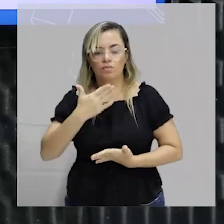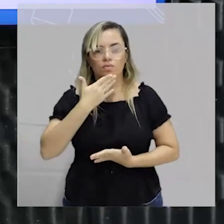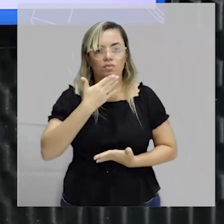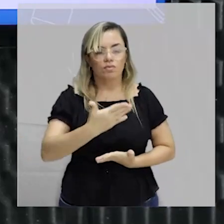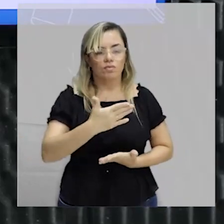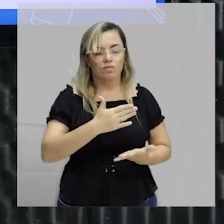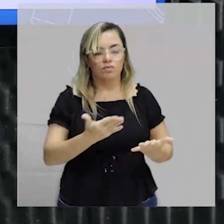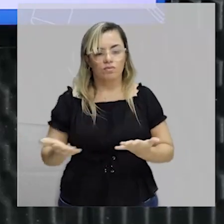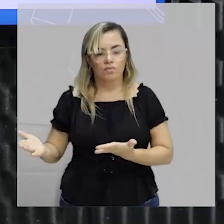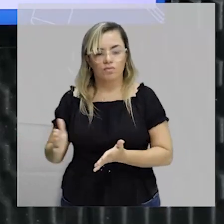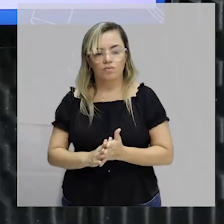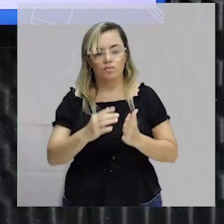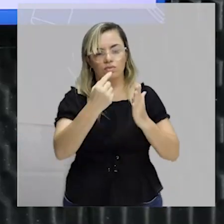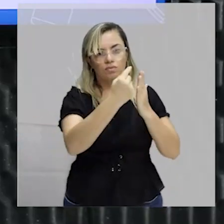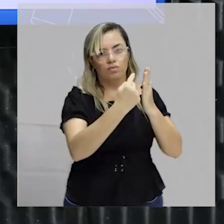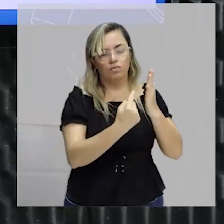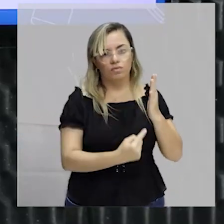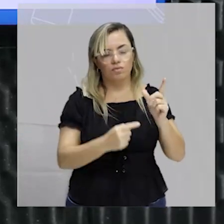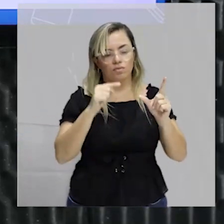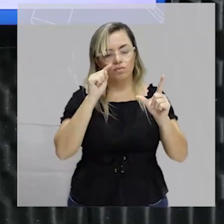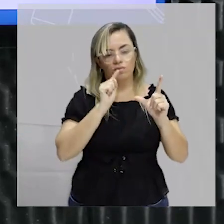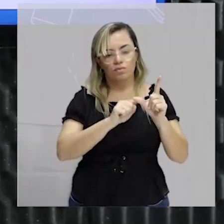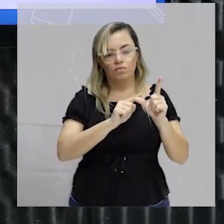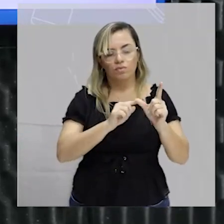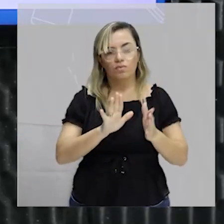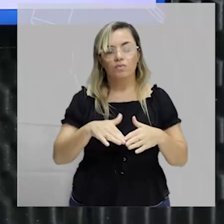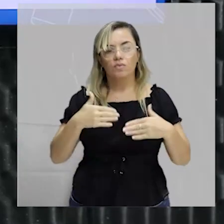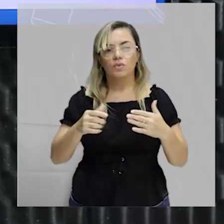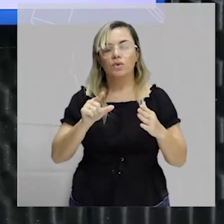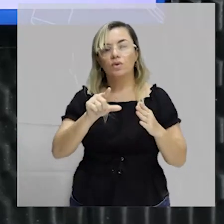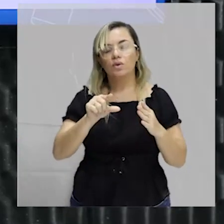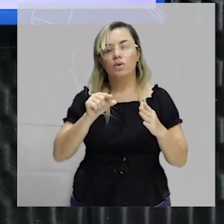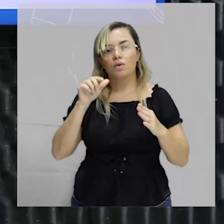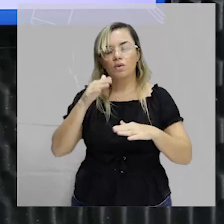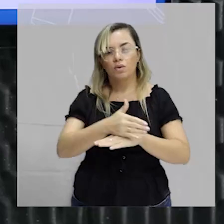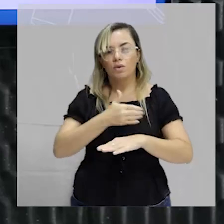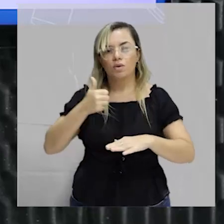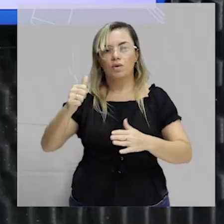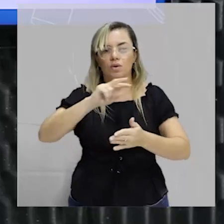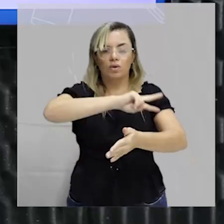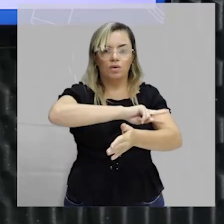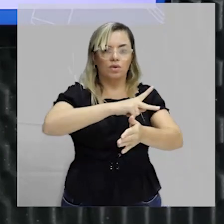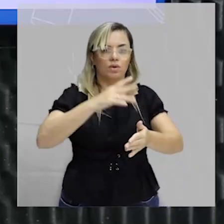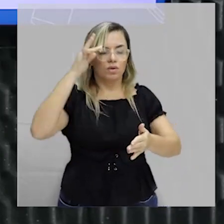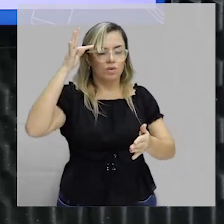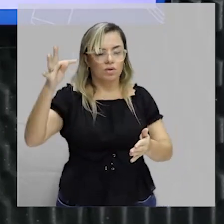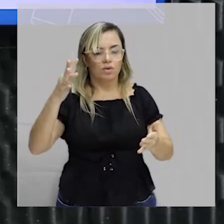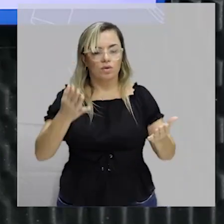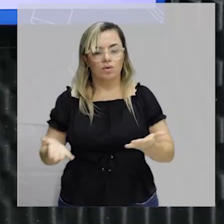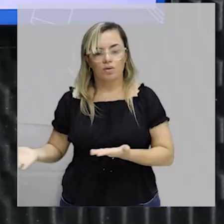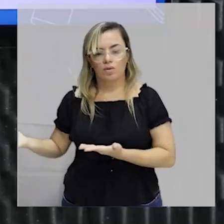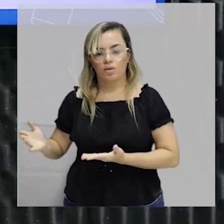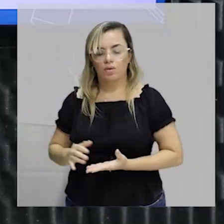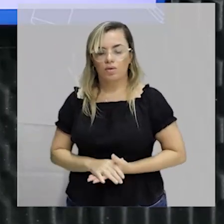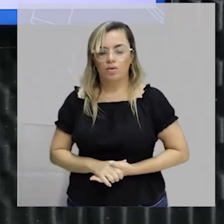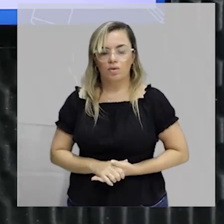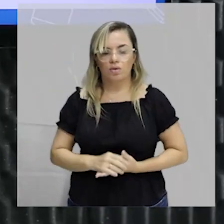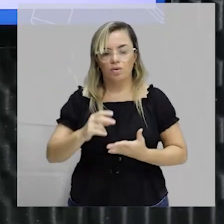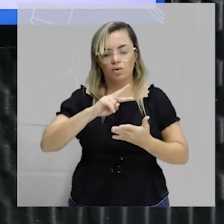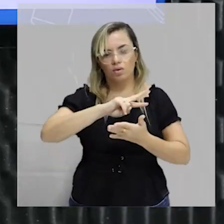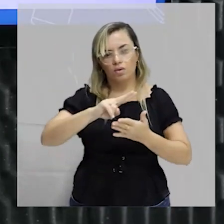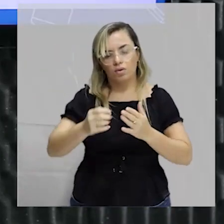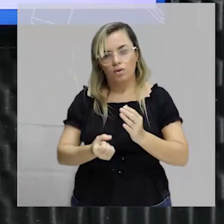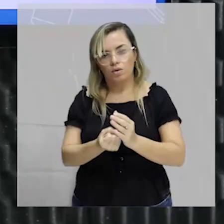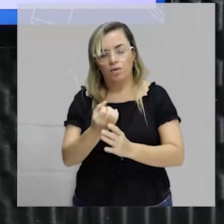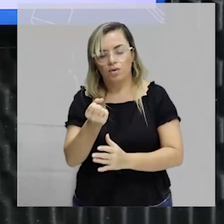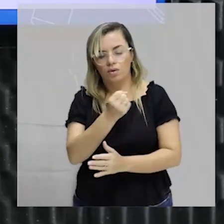aqui, dentre essas alternativas, qual é a alternativa que melhor sustenta essa hipótese de que a especiação